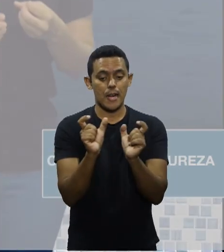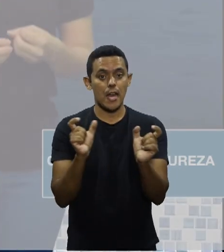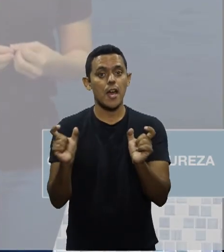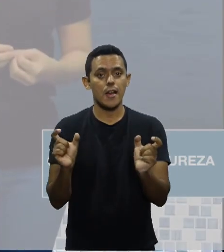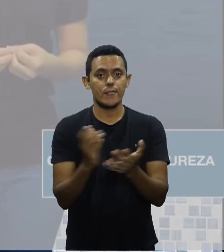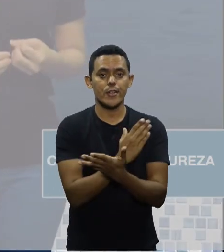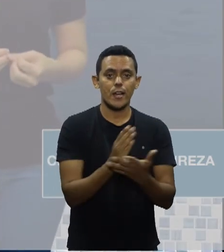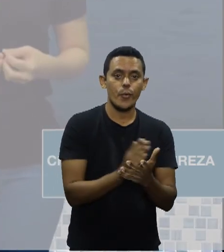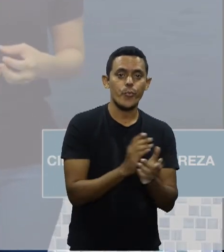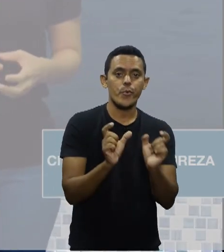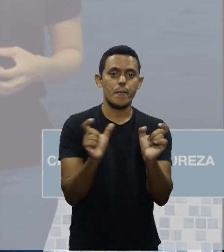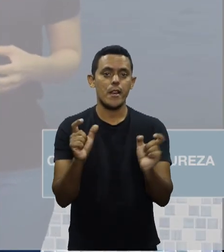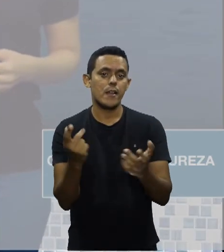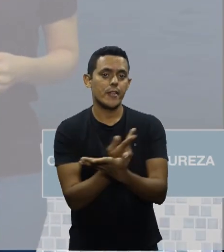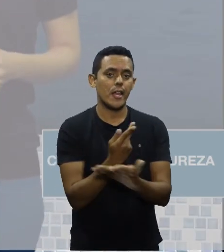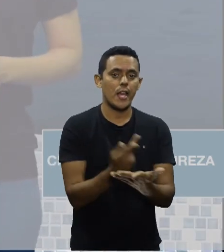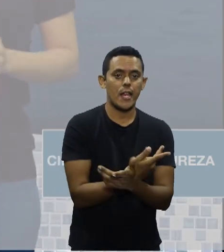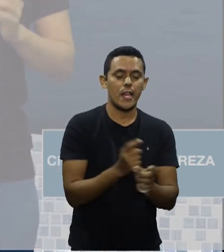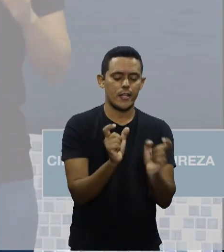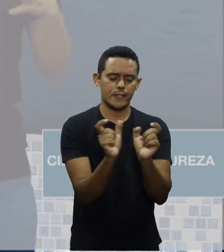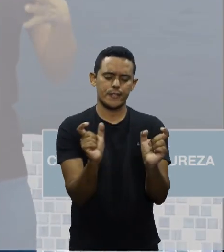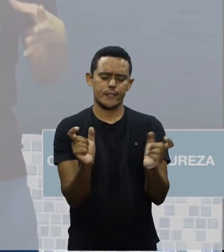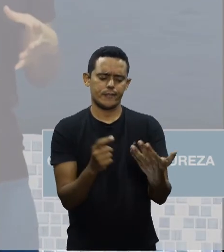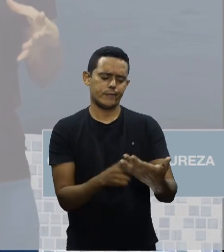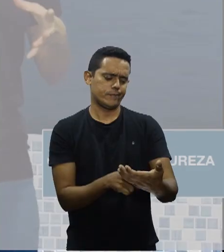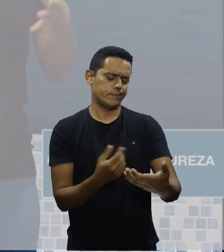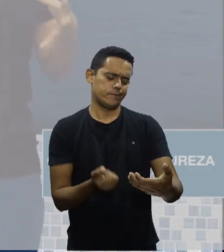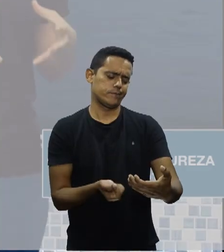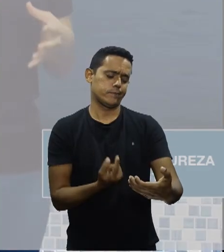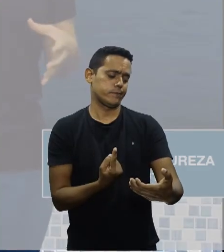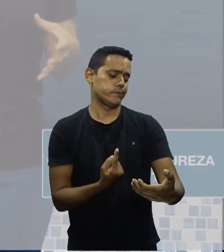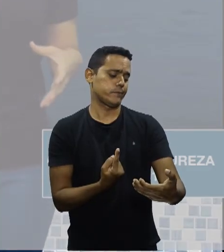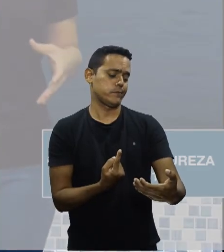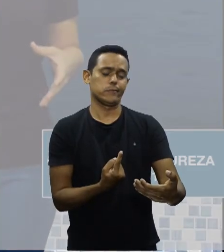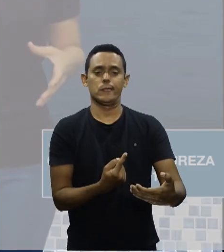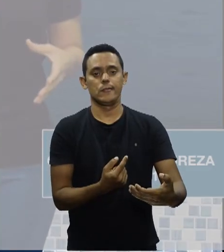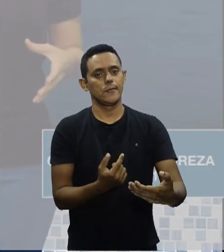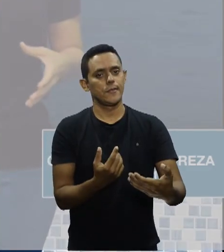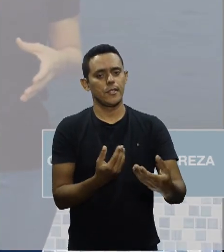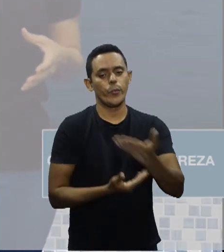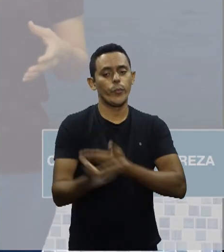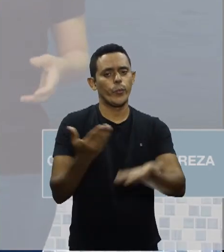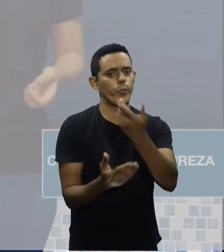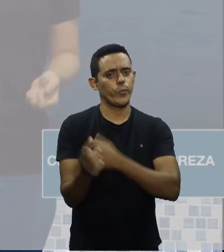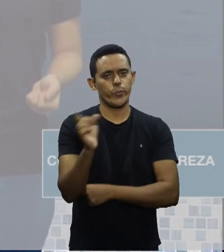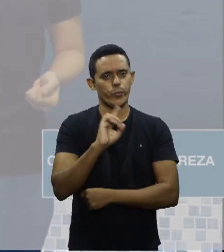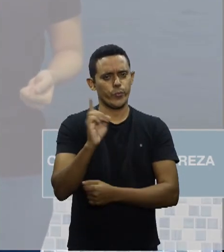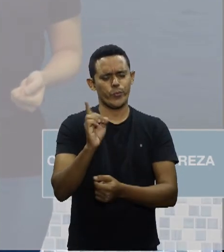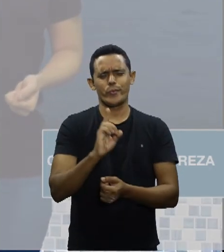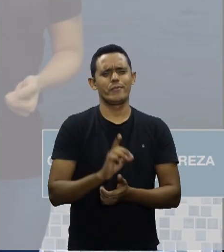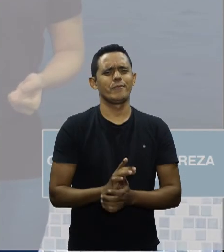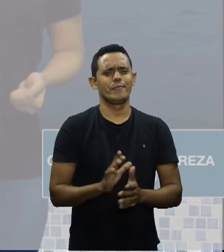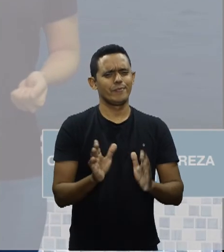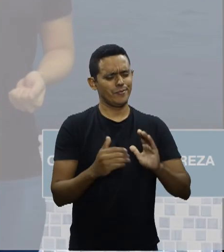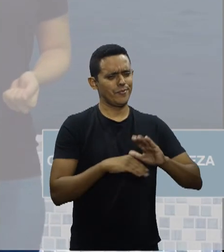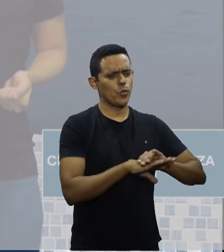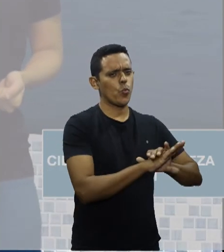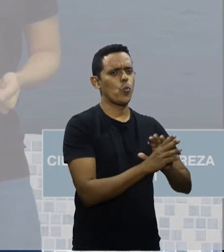veículo sério que fez aquela notícia então qualquer dúvida não repasse certo não repasse